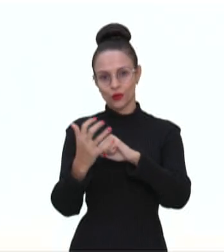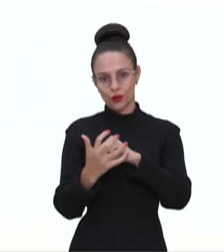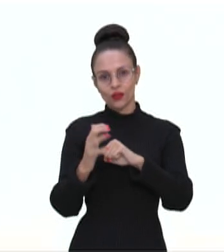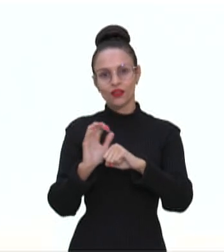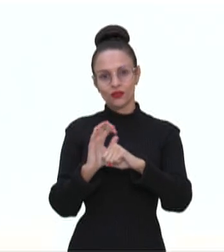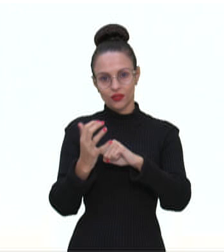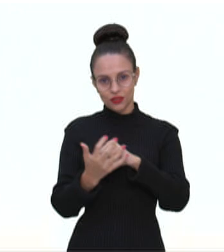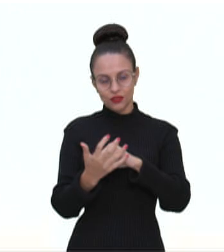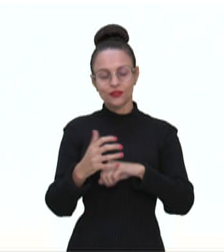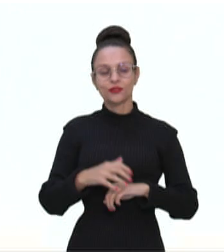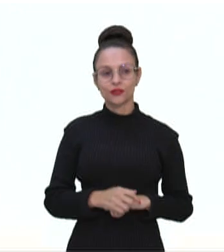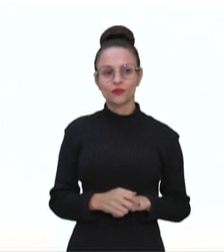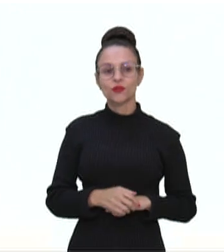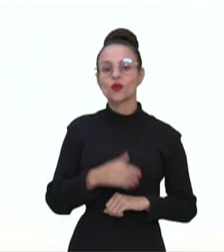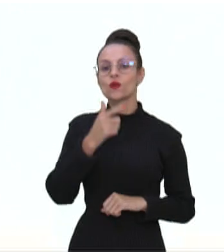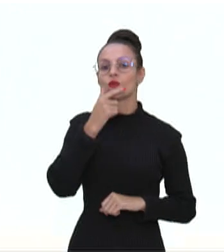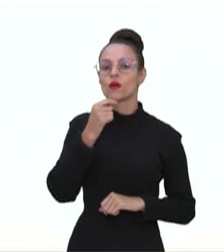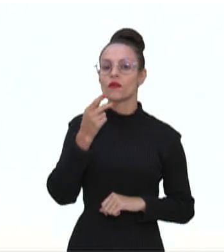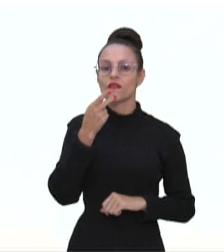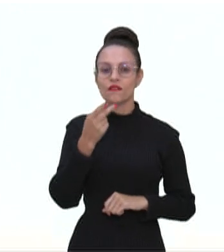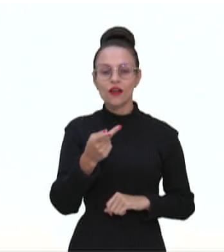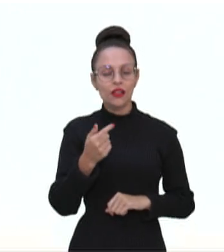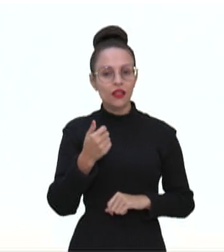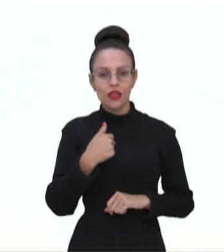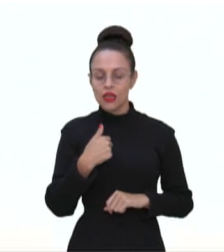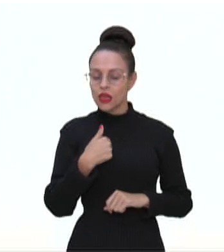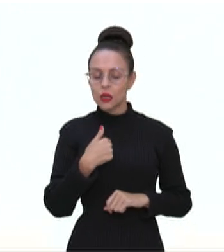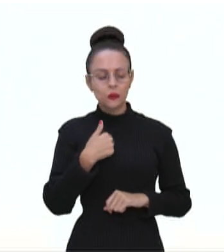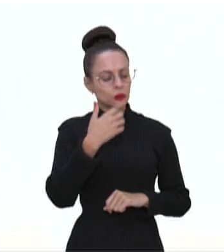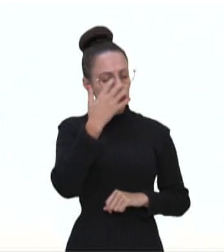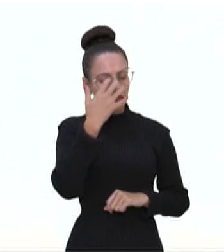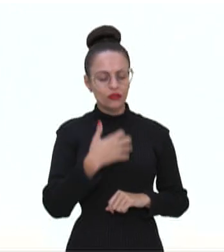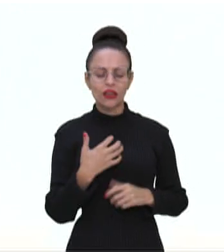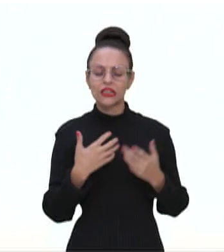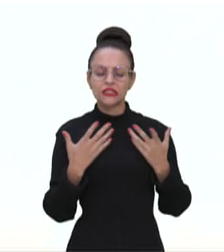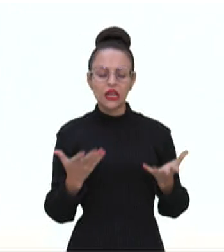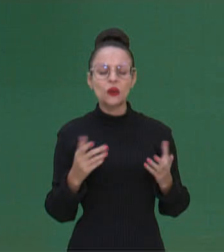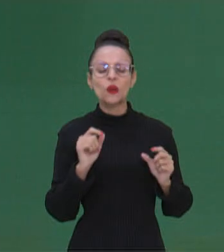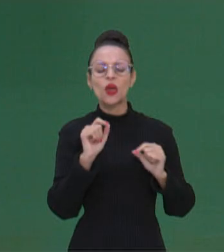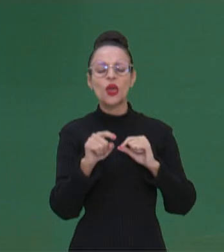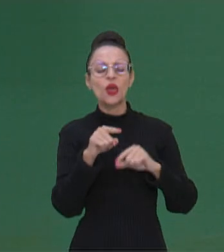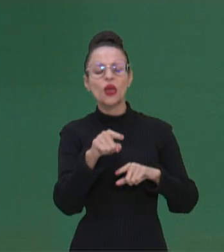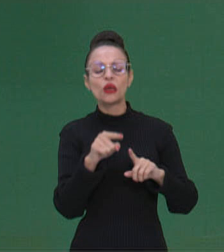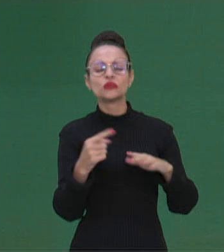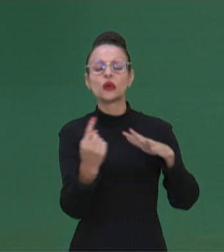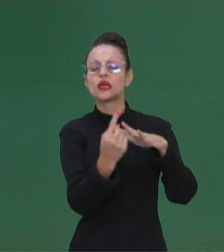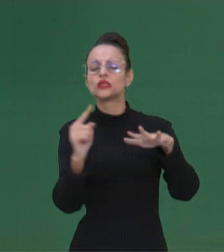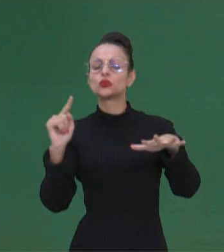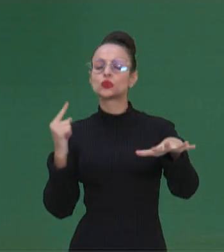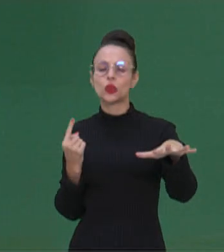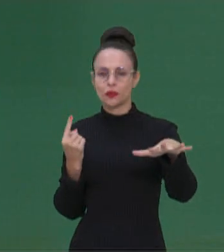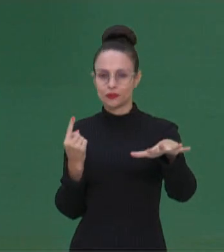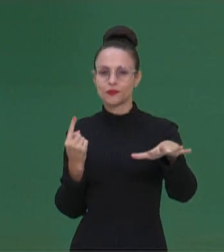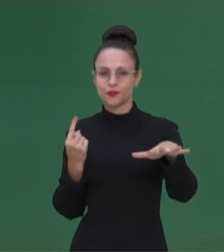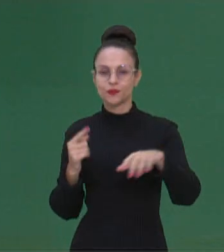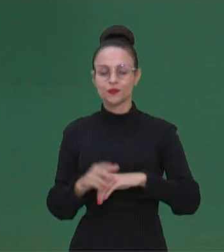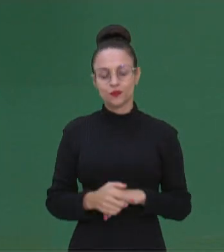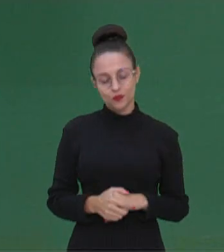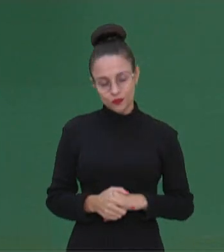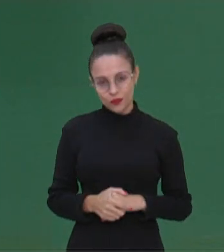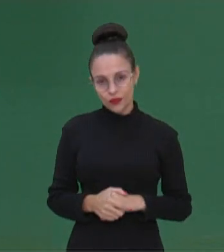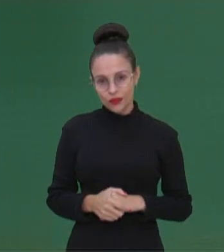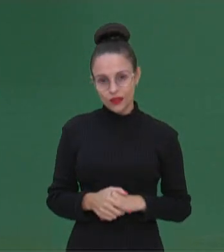né? E aí o homem fala, eu não levei a sério esse tal de isolamento social.